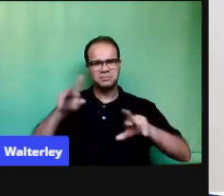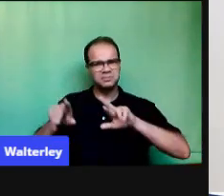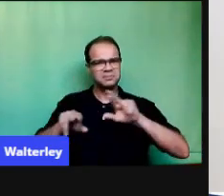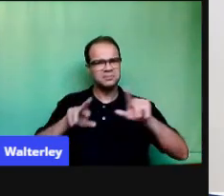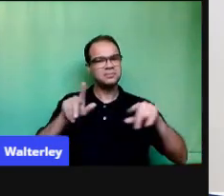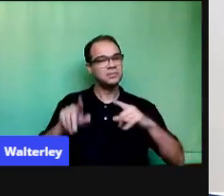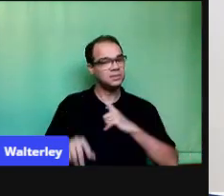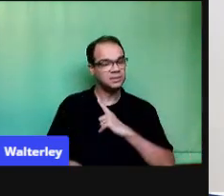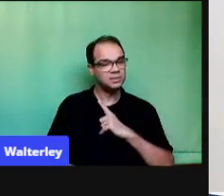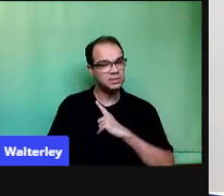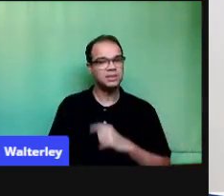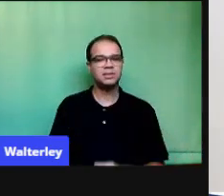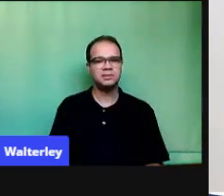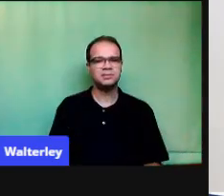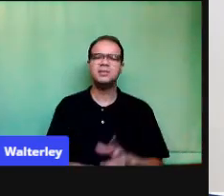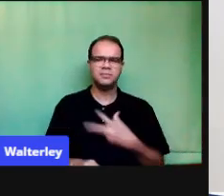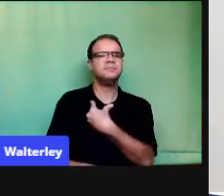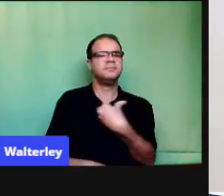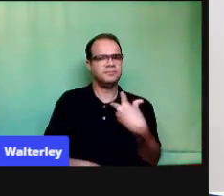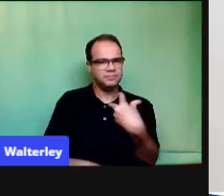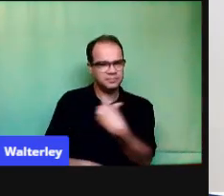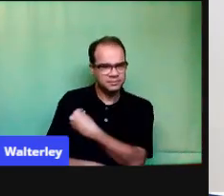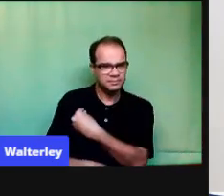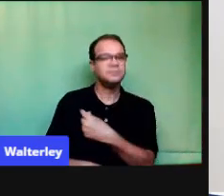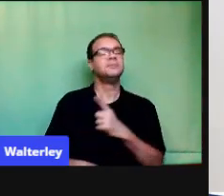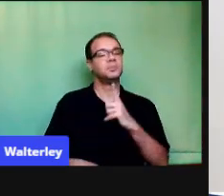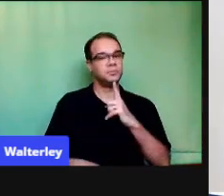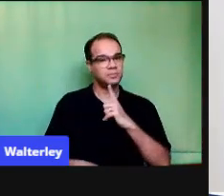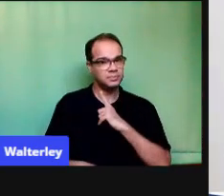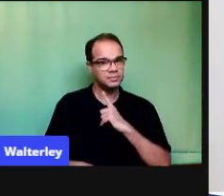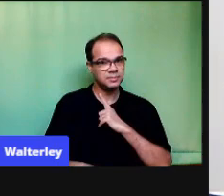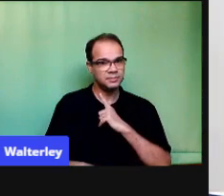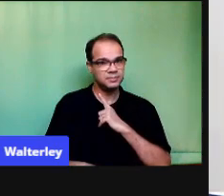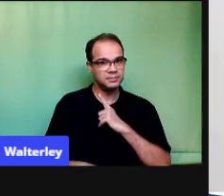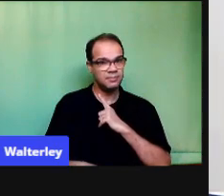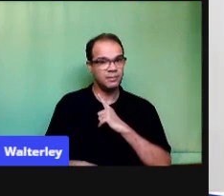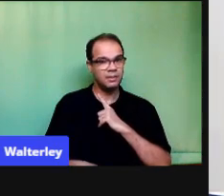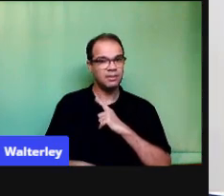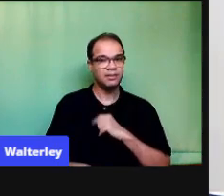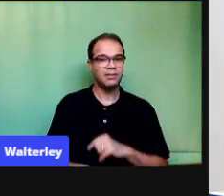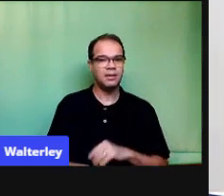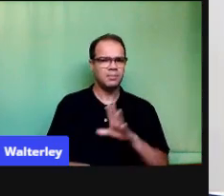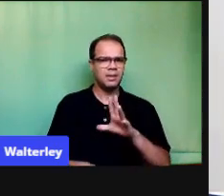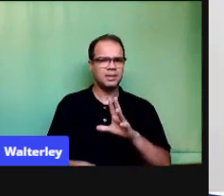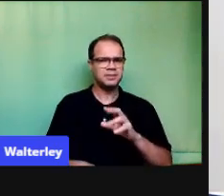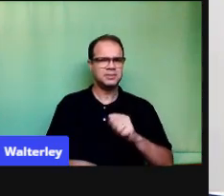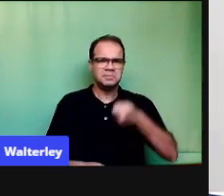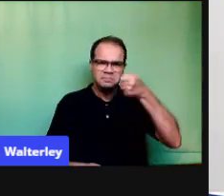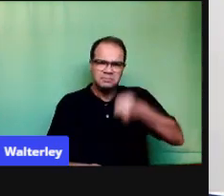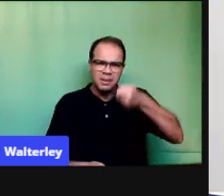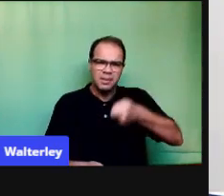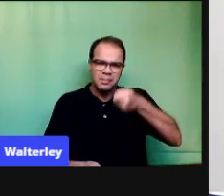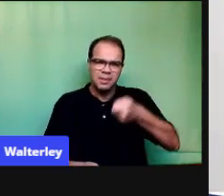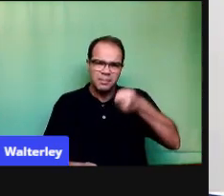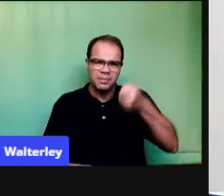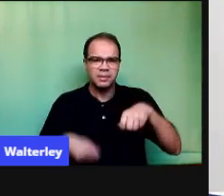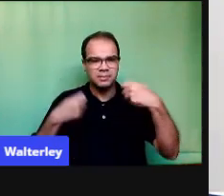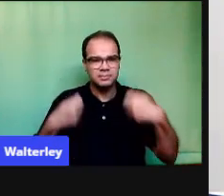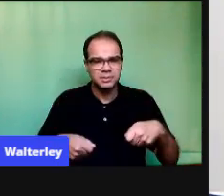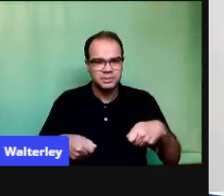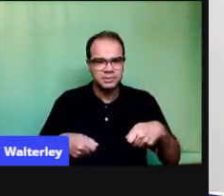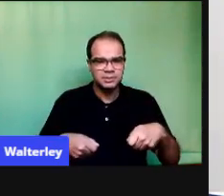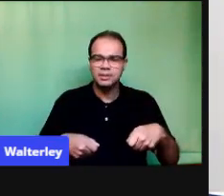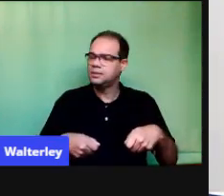temos vacinação, né, para isso, porém, elas não são vacinações obrigatórias, né, por isso que elas não são cedidas